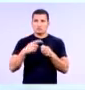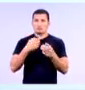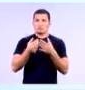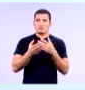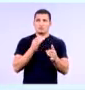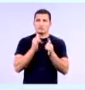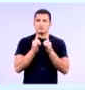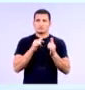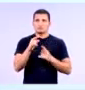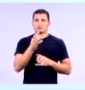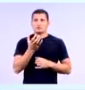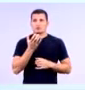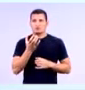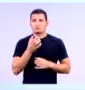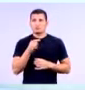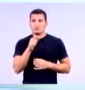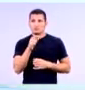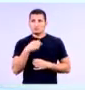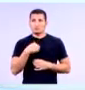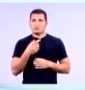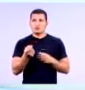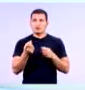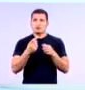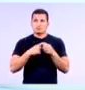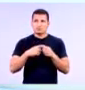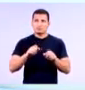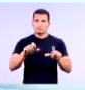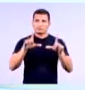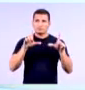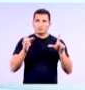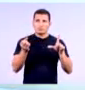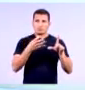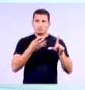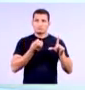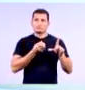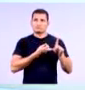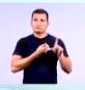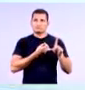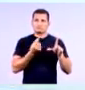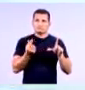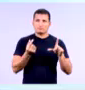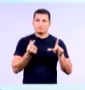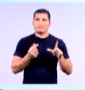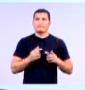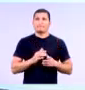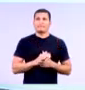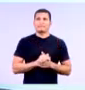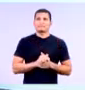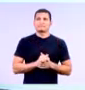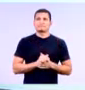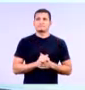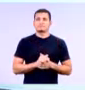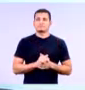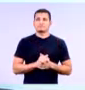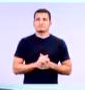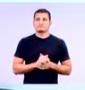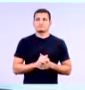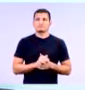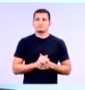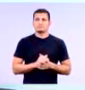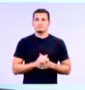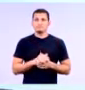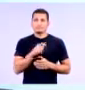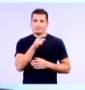Nesse caso, eu estou retornando o novo saldo. Percebam, gente, que esse exemplo